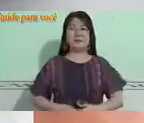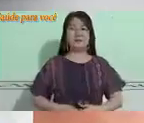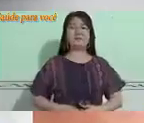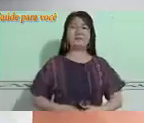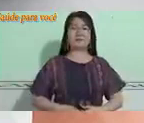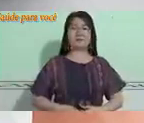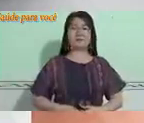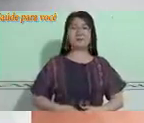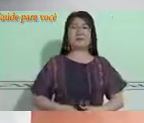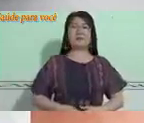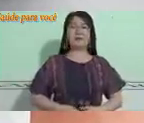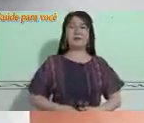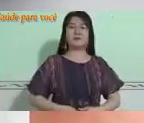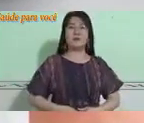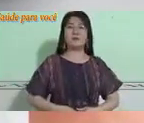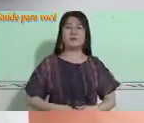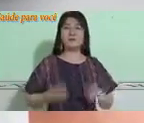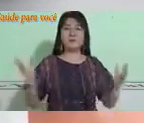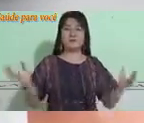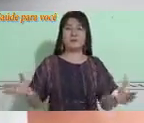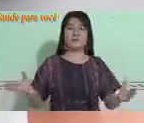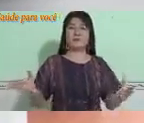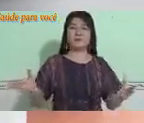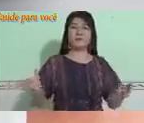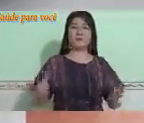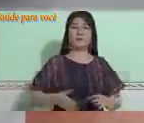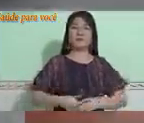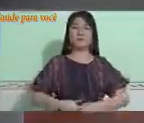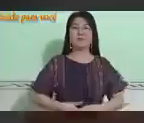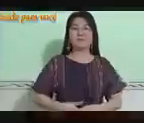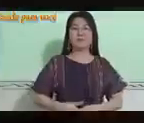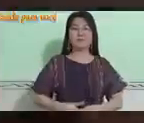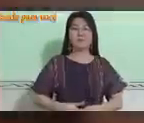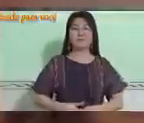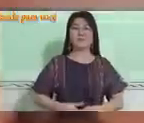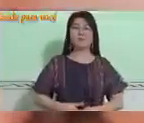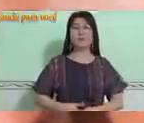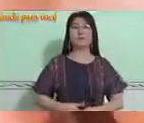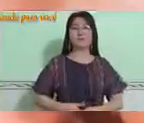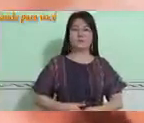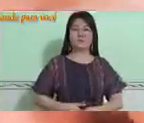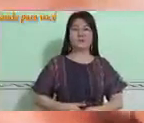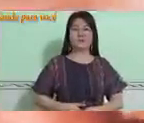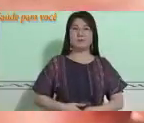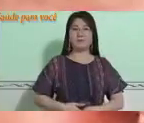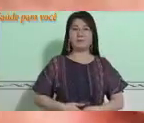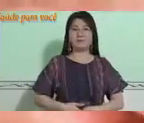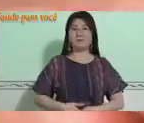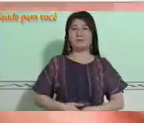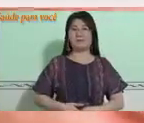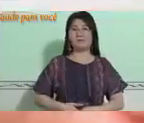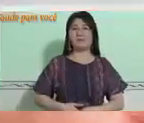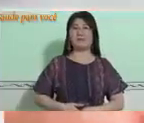O tratamento para a faceta plantar consiste no uso de compressas de gelo para alívio da dor. Durante 20